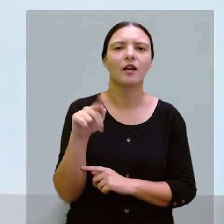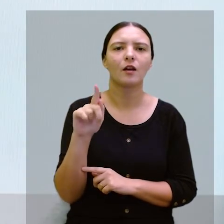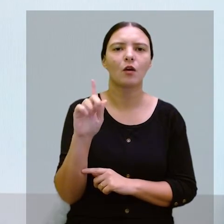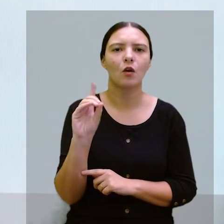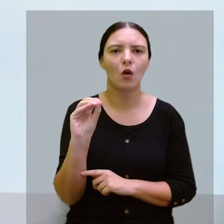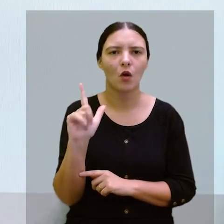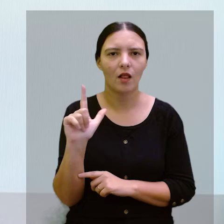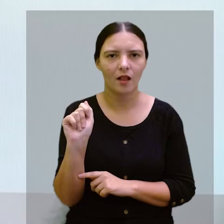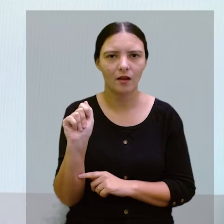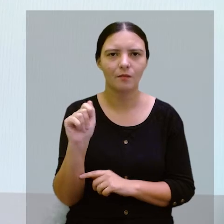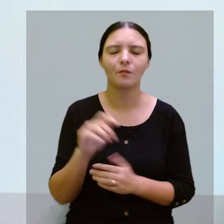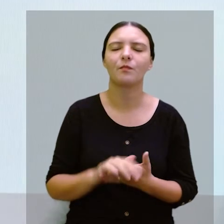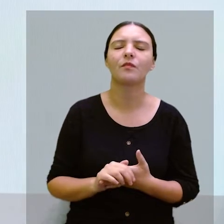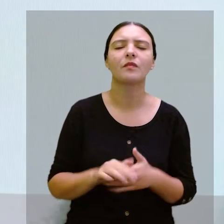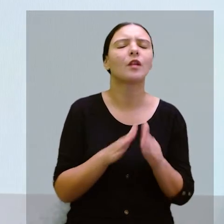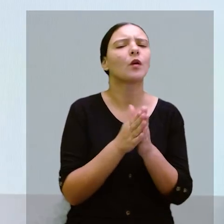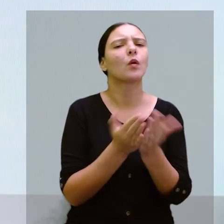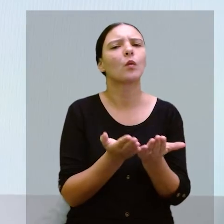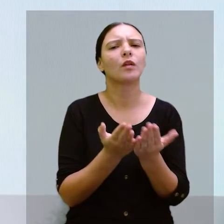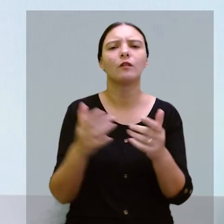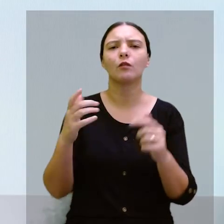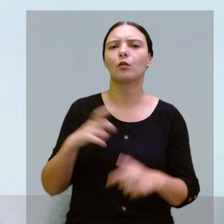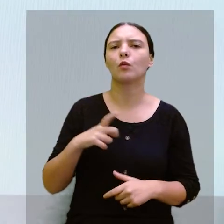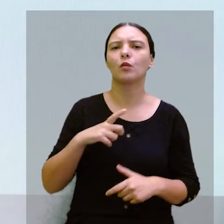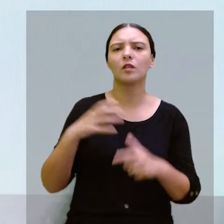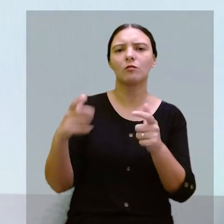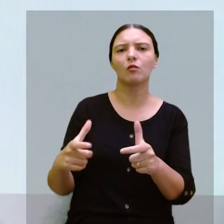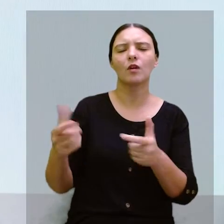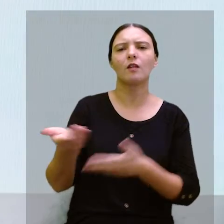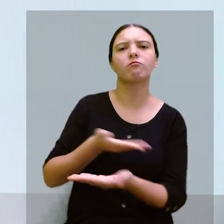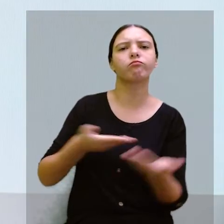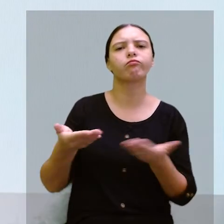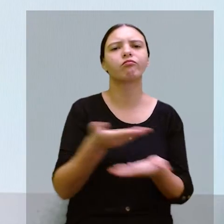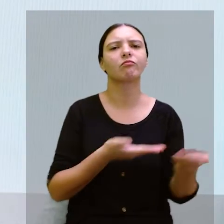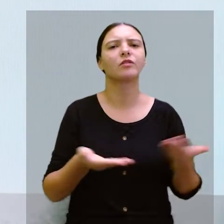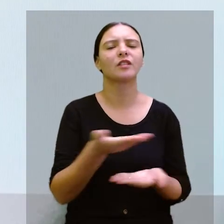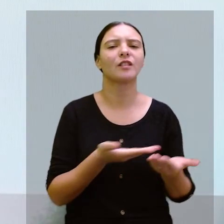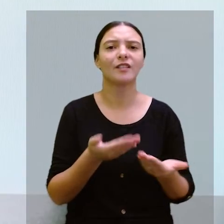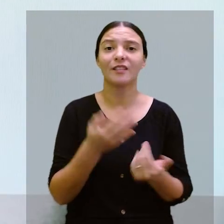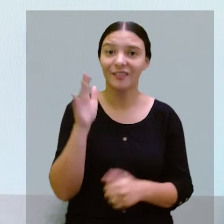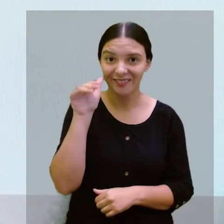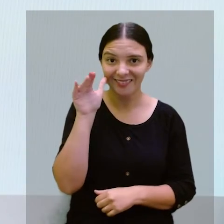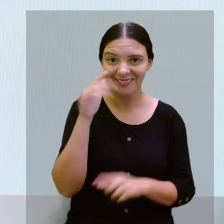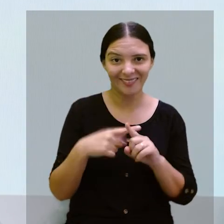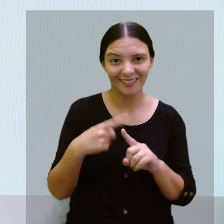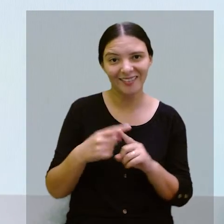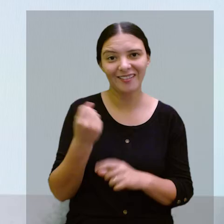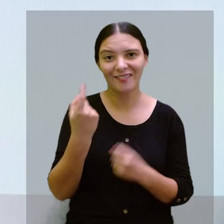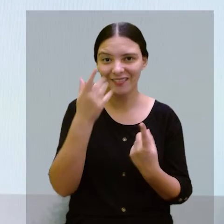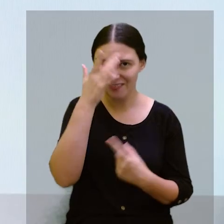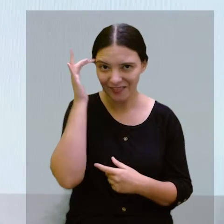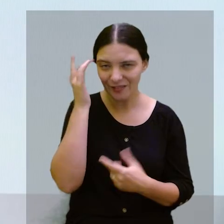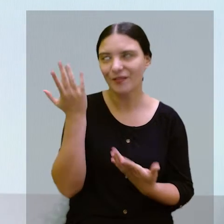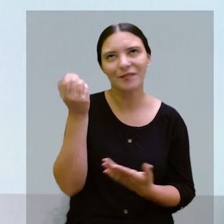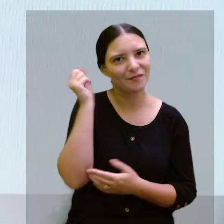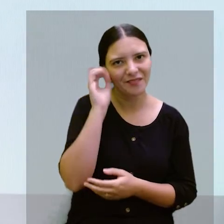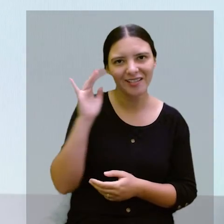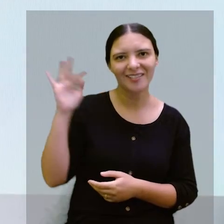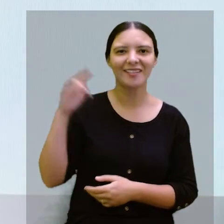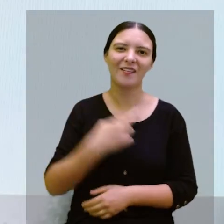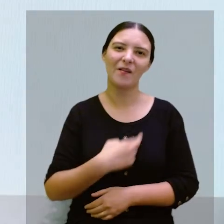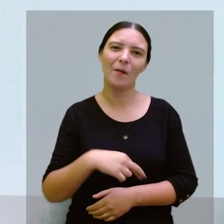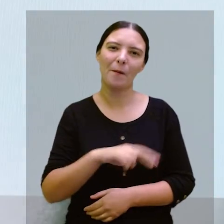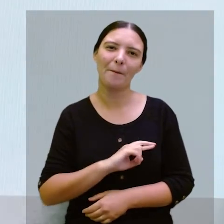Essa questão do livro interagir com a cidade, interagir com o estar no mundo, é curioso que algumas pessoas, assim, imagina, um